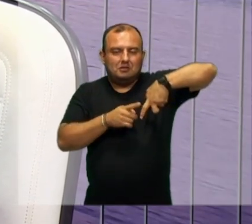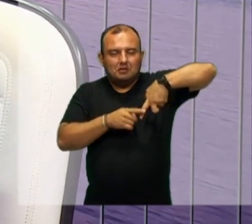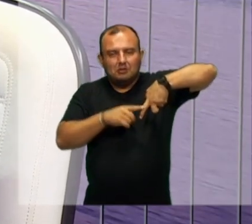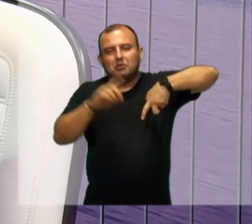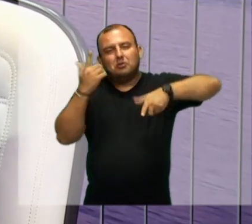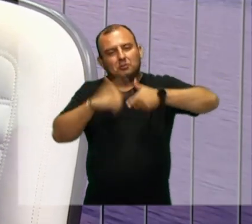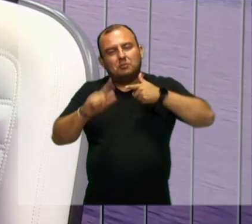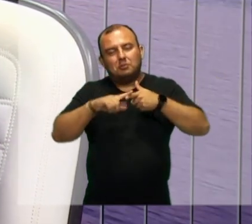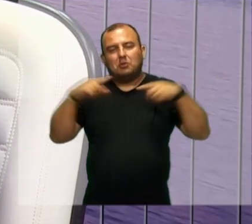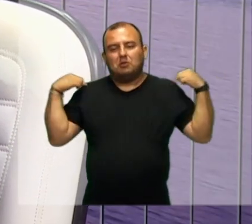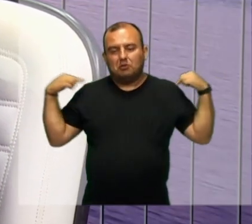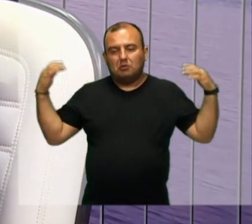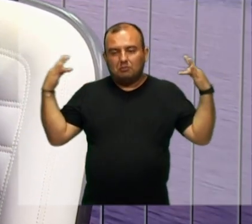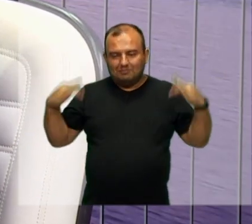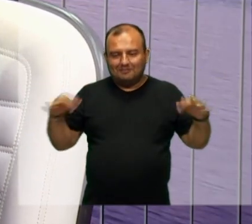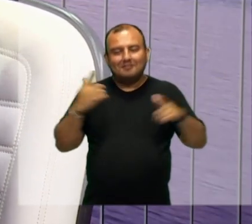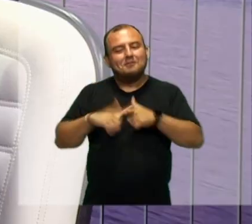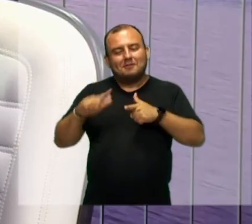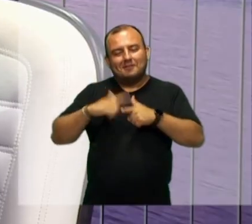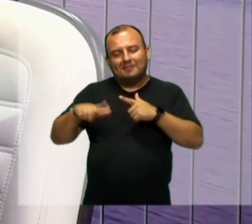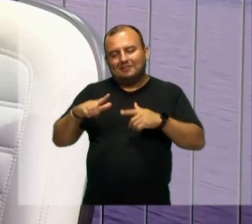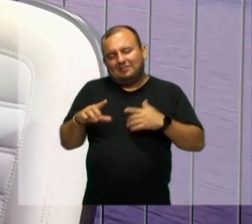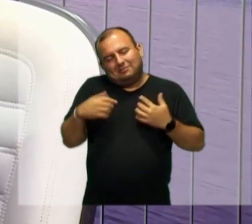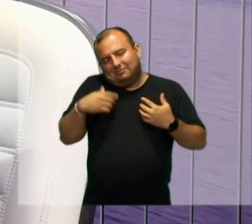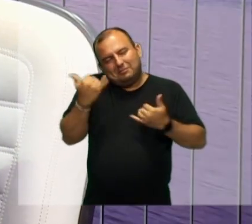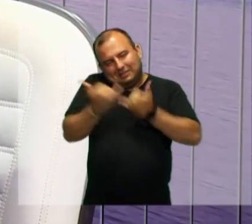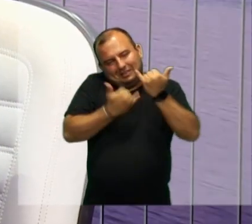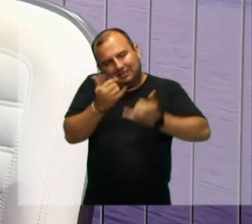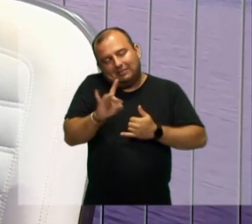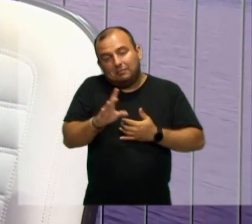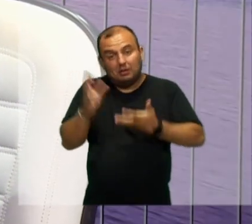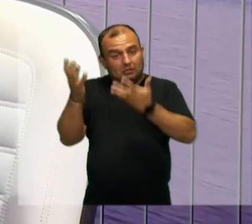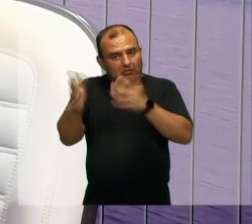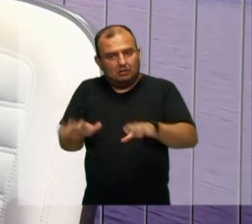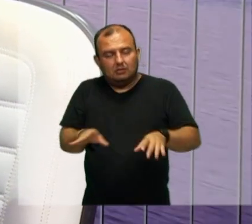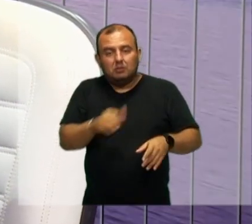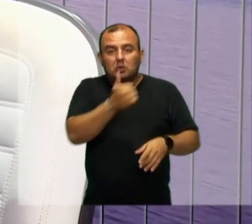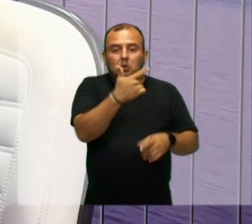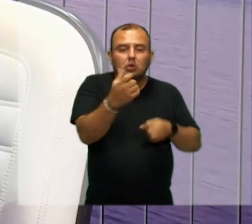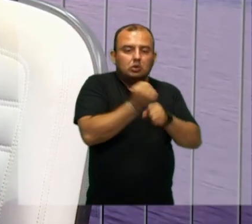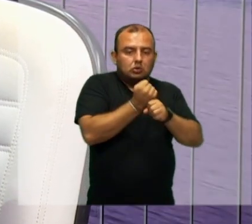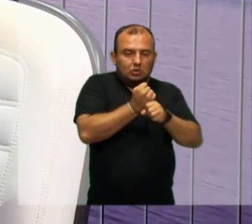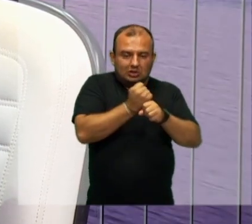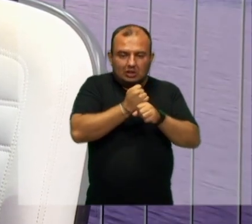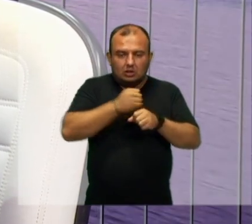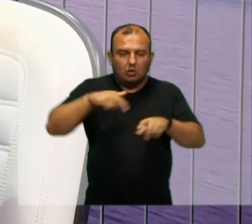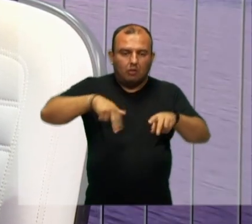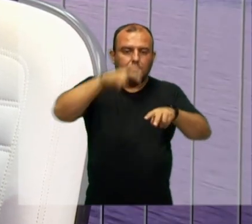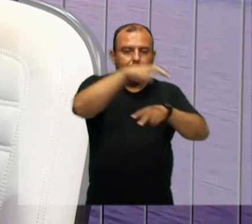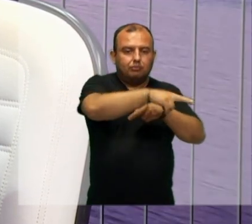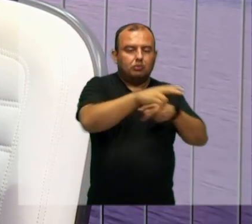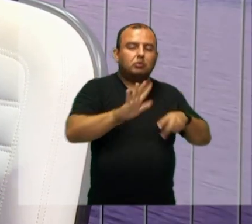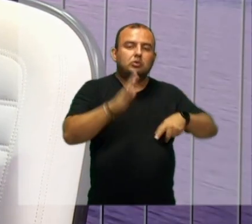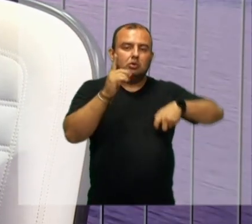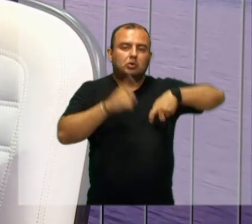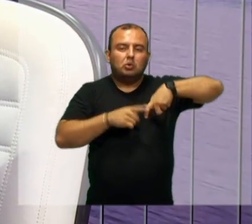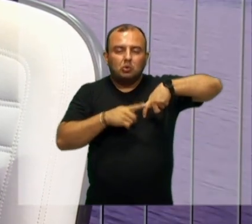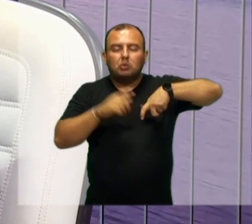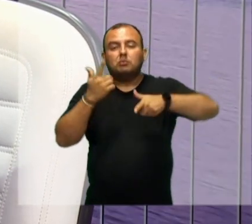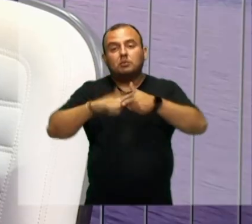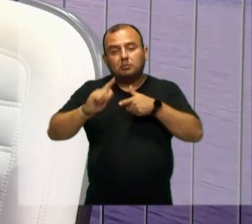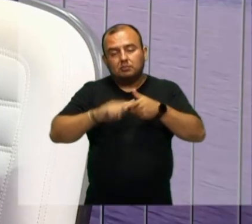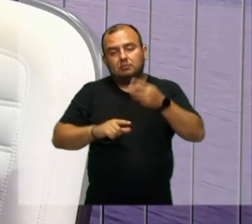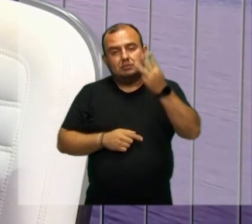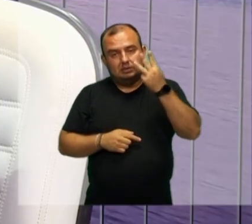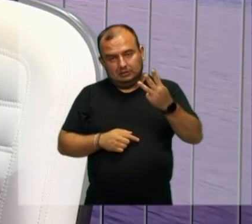né? Não é isso que eu quero, claro. Claro que mas, não. Mas, assim, eu passei 12 anos fazendo salto em altura e eu tive 3 lesões. Então, a gente sempre fez um